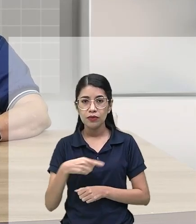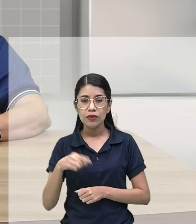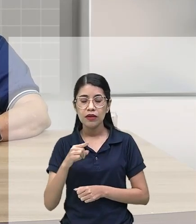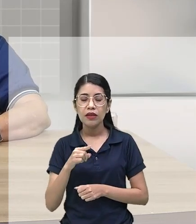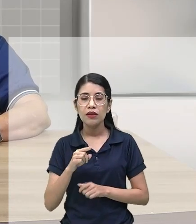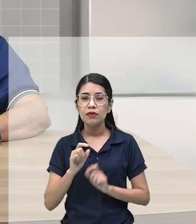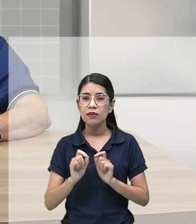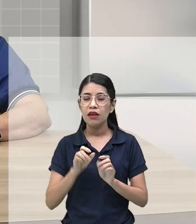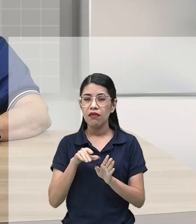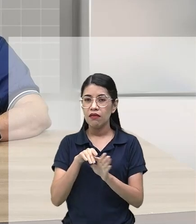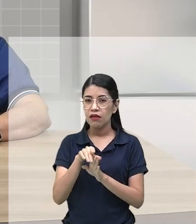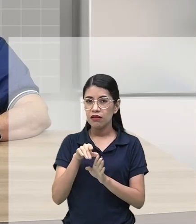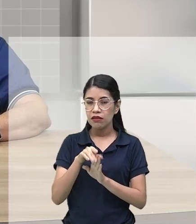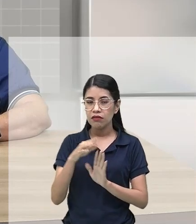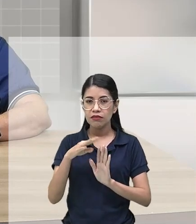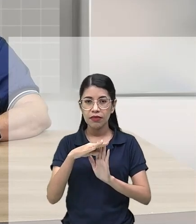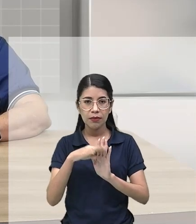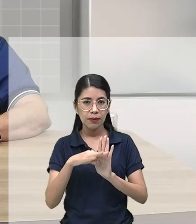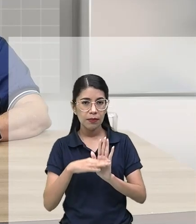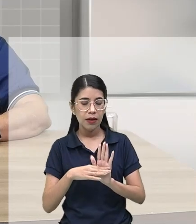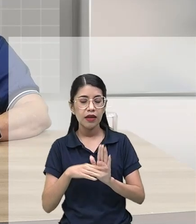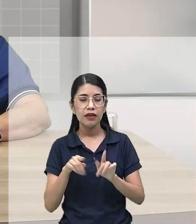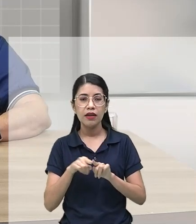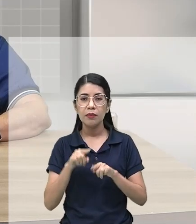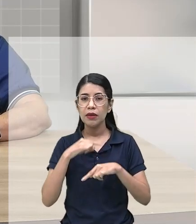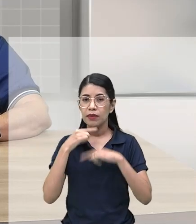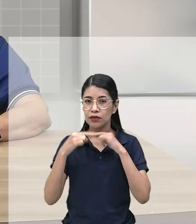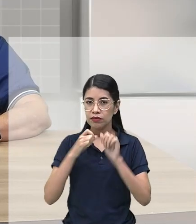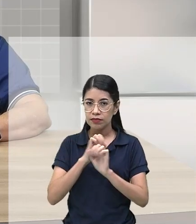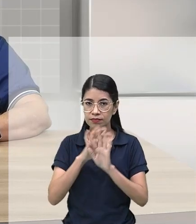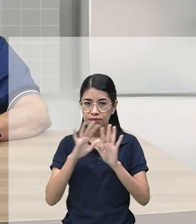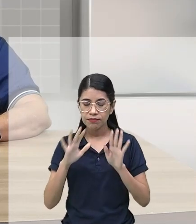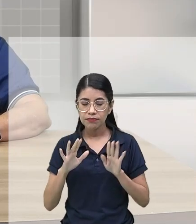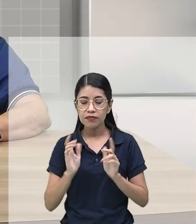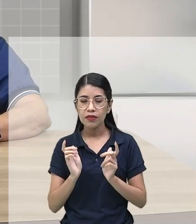trazer essas orientações, sanar dúvidas, para que a gente